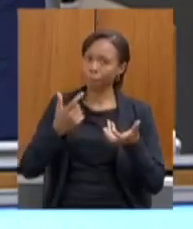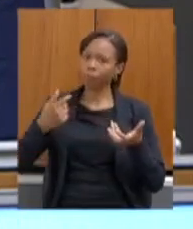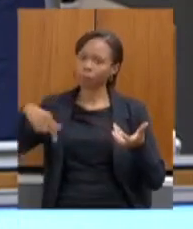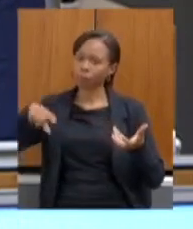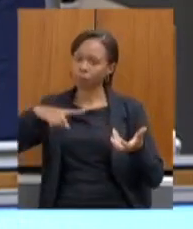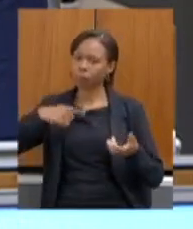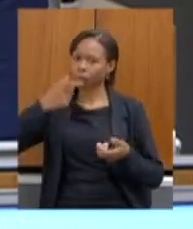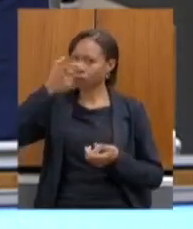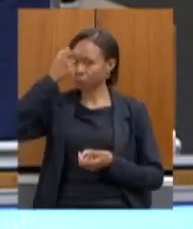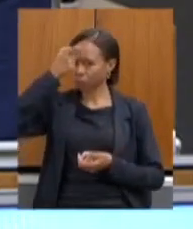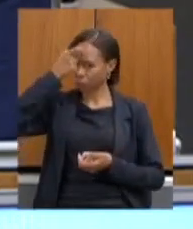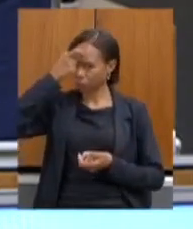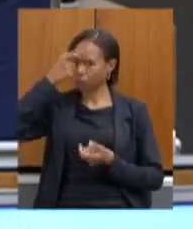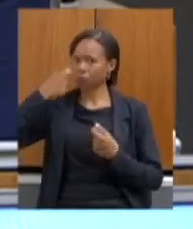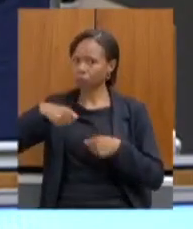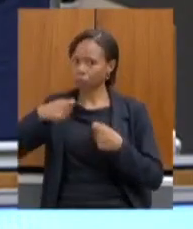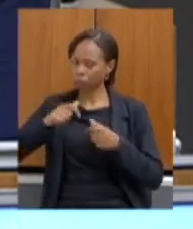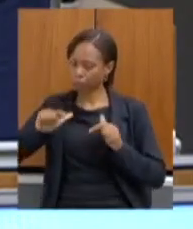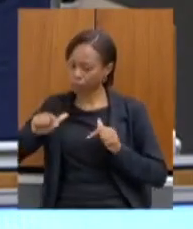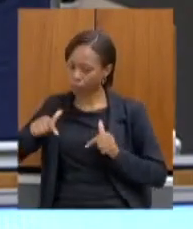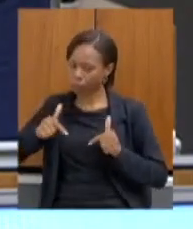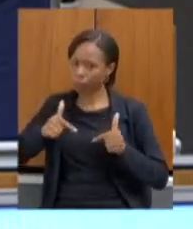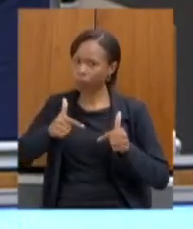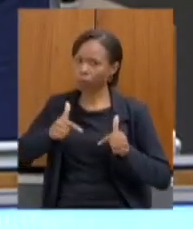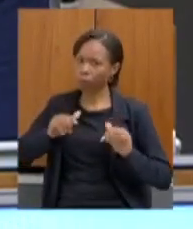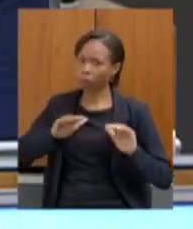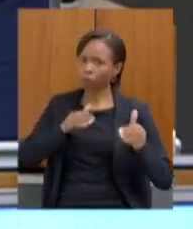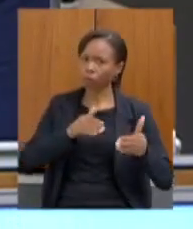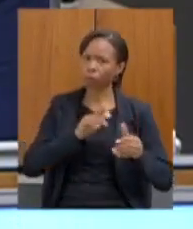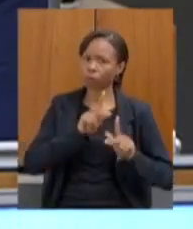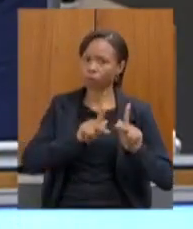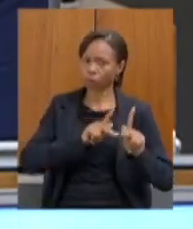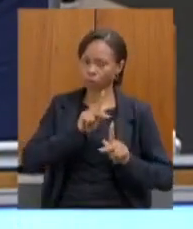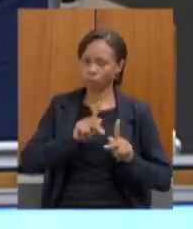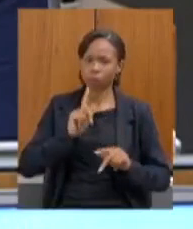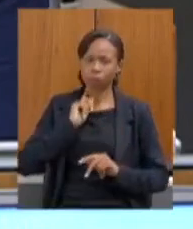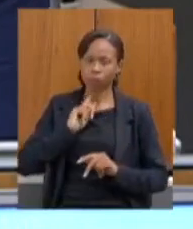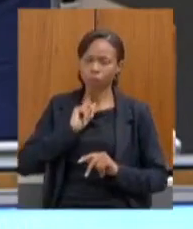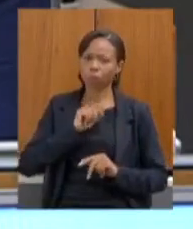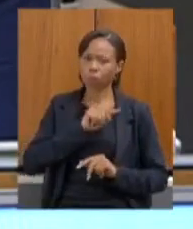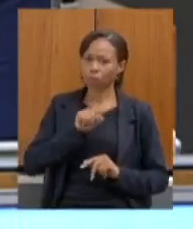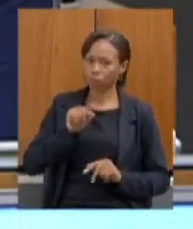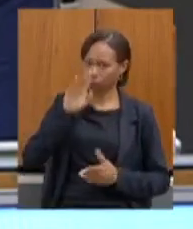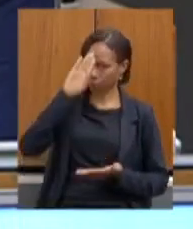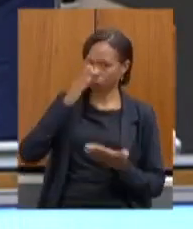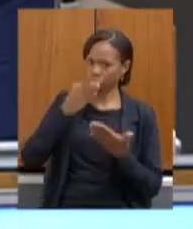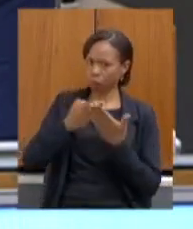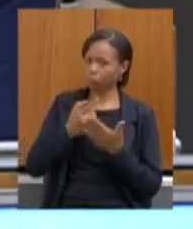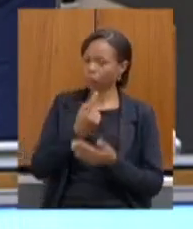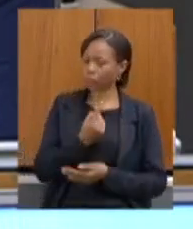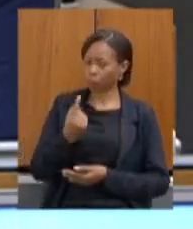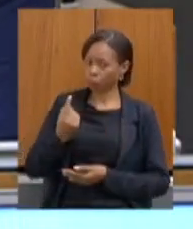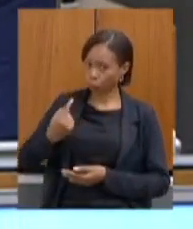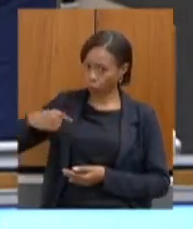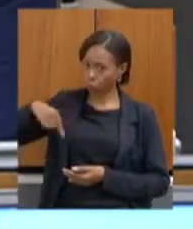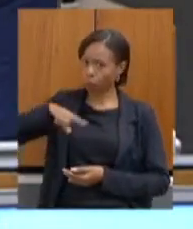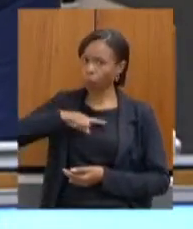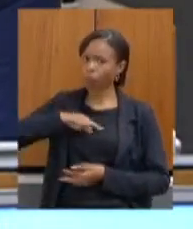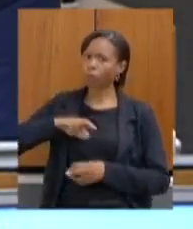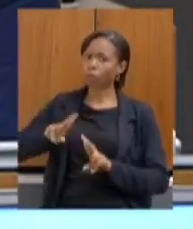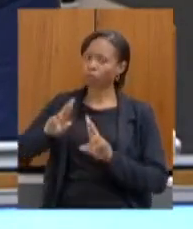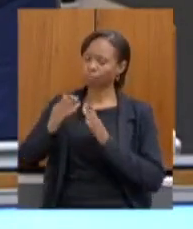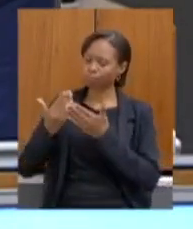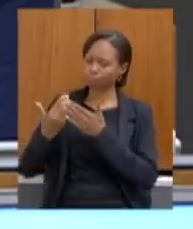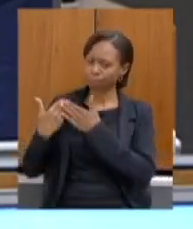de sempre entregar mais para o nosso cidadão de Minas Gerais que confiou em cada um de nós a condução do nosso Estado. Muito